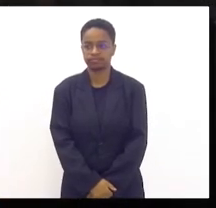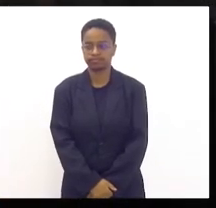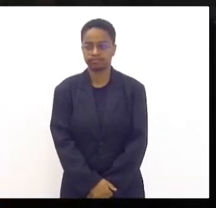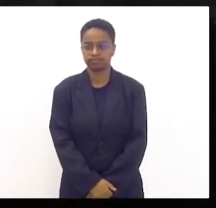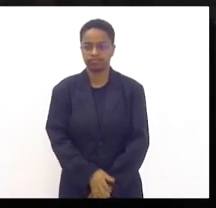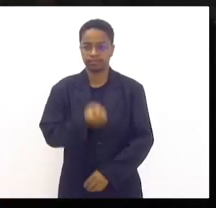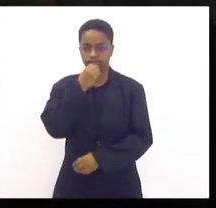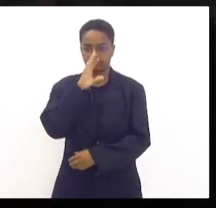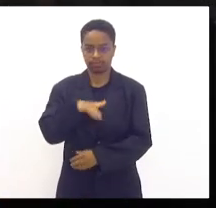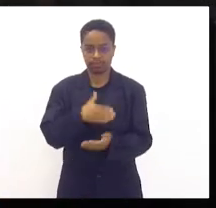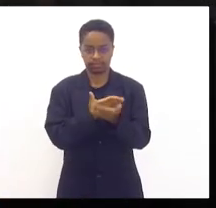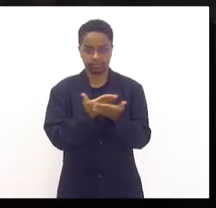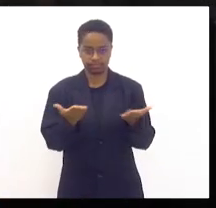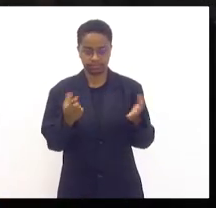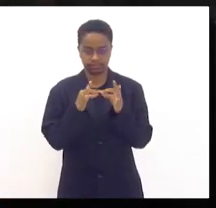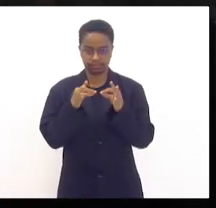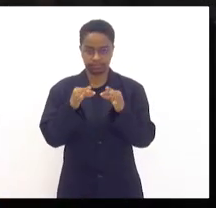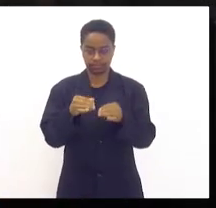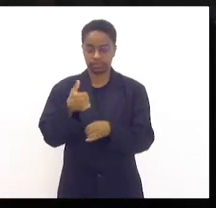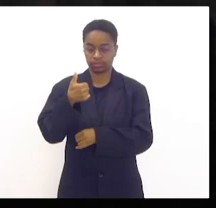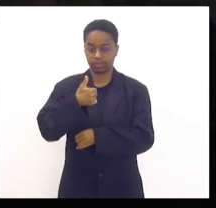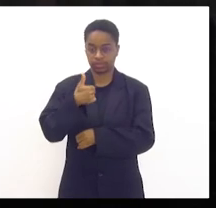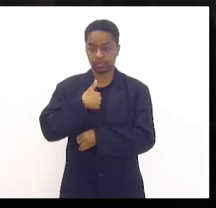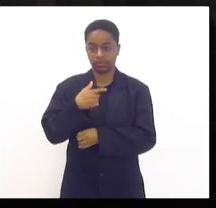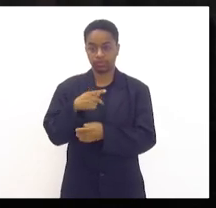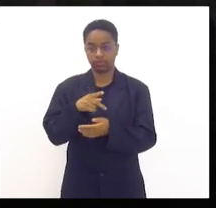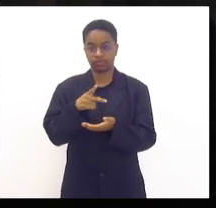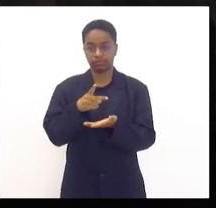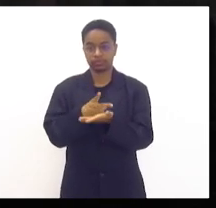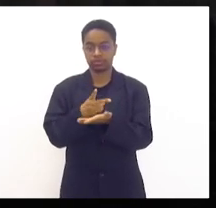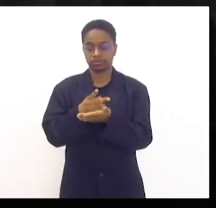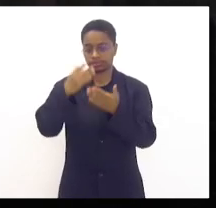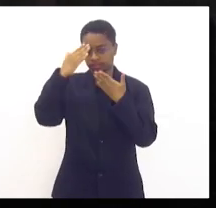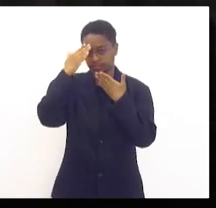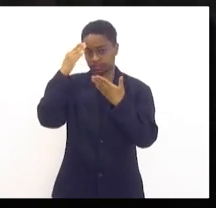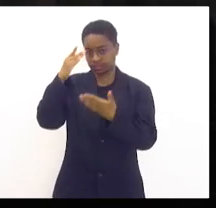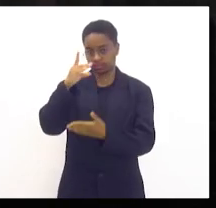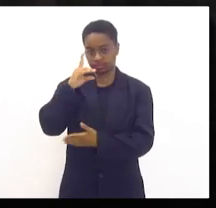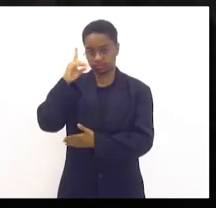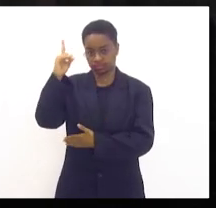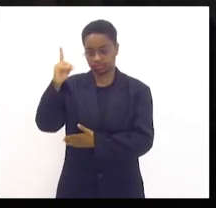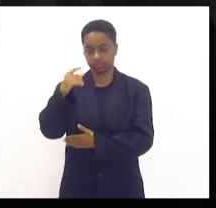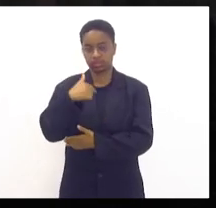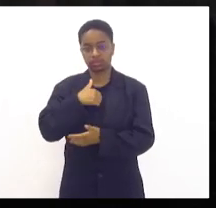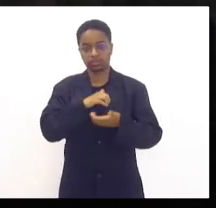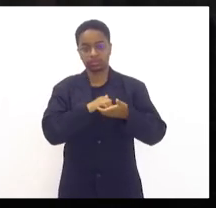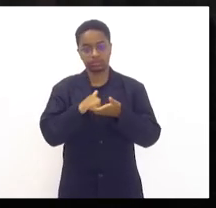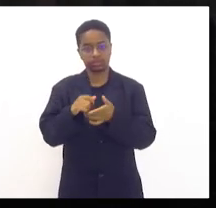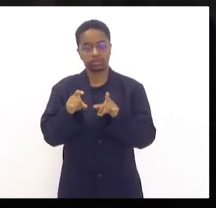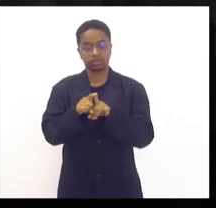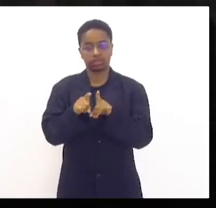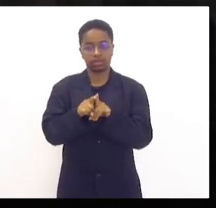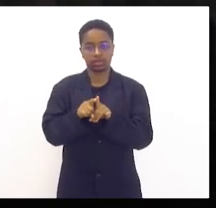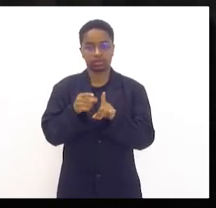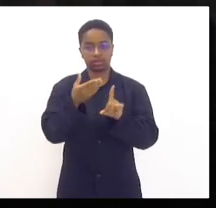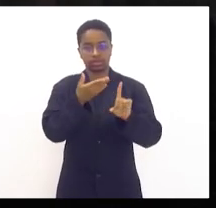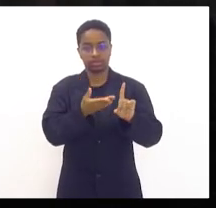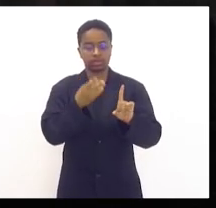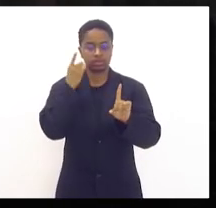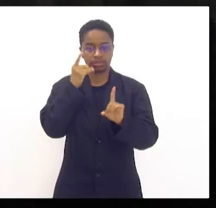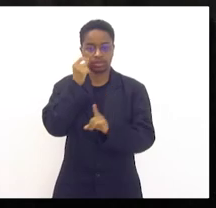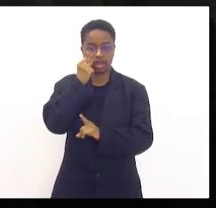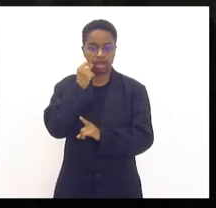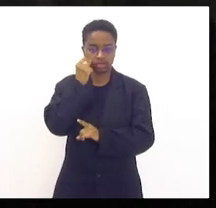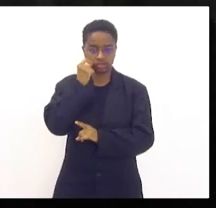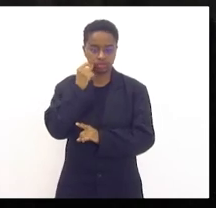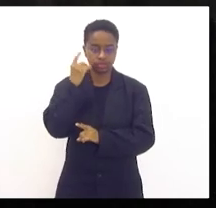Boa tarde a todos. Primeiramente, como eu sempre faço, sempre agradeço a Deus. Quero saudar aqui, presidente, na pessoa do deputado estadual Giovanni Ratim, quero saudar a